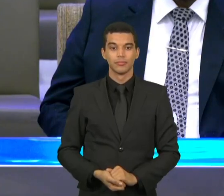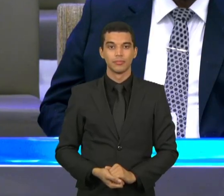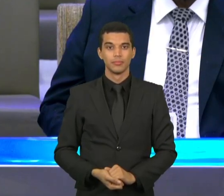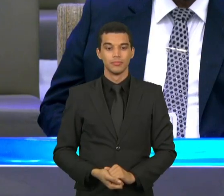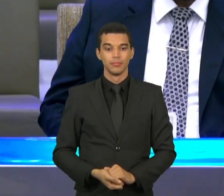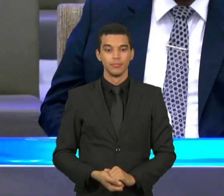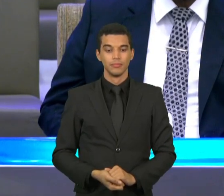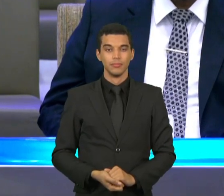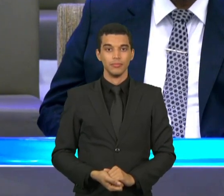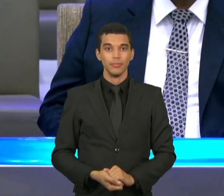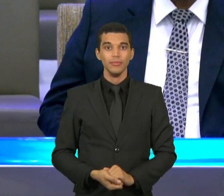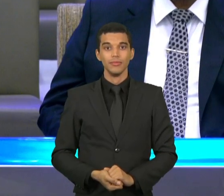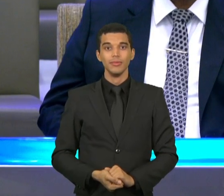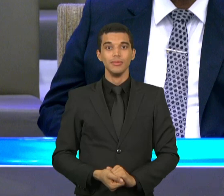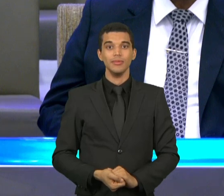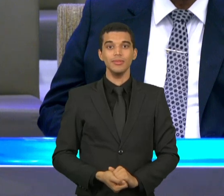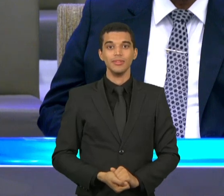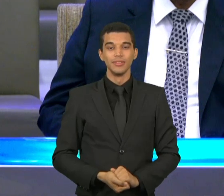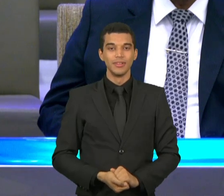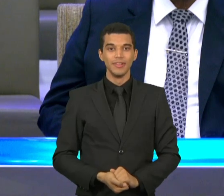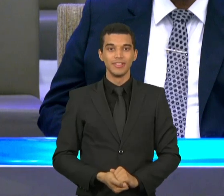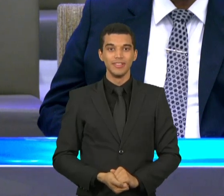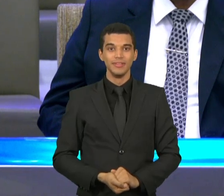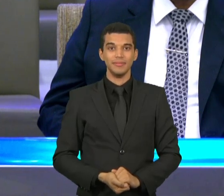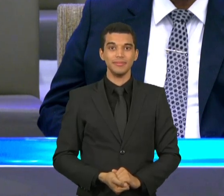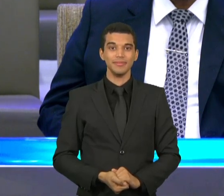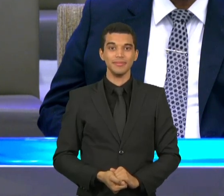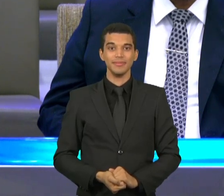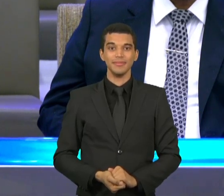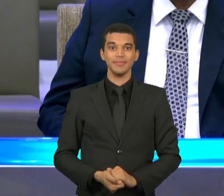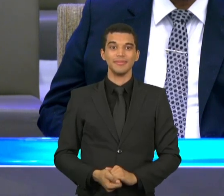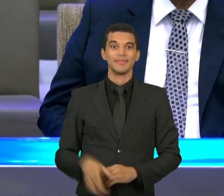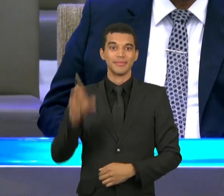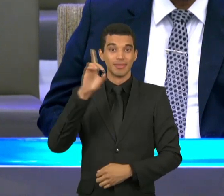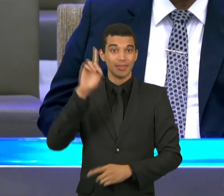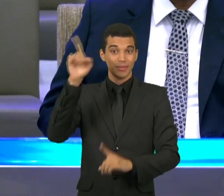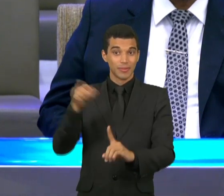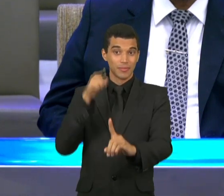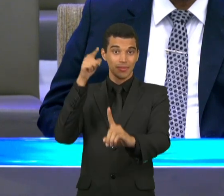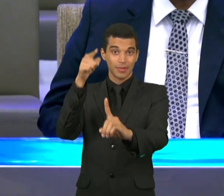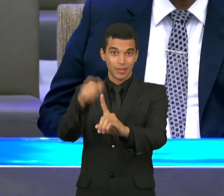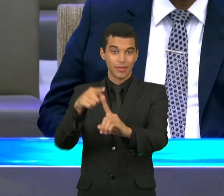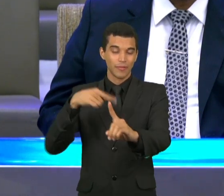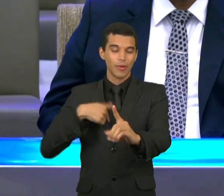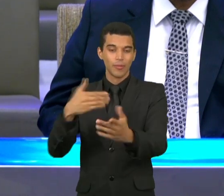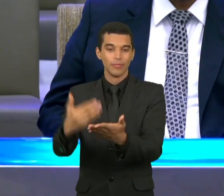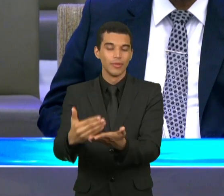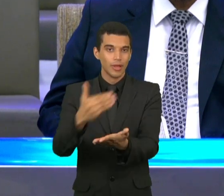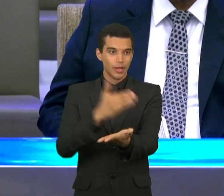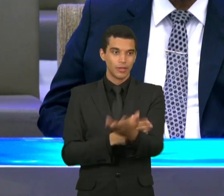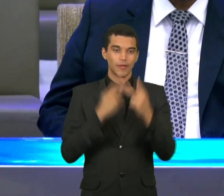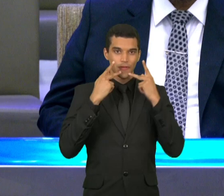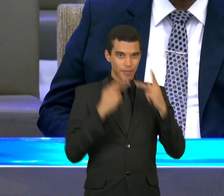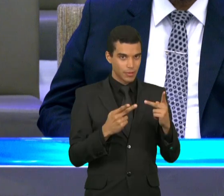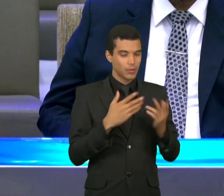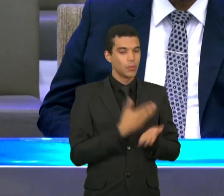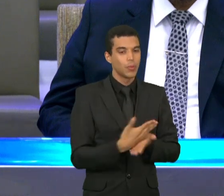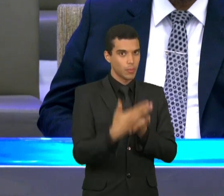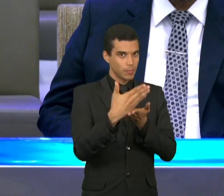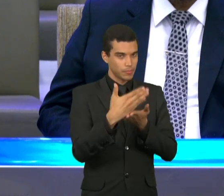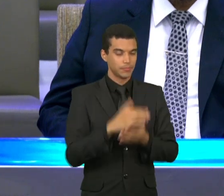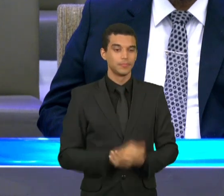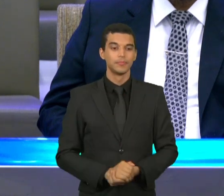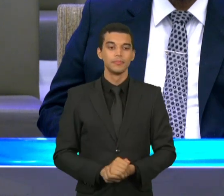Antes de falar de propósito, o que estava no final, vou falar do começo. O que é